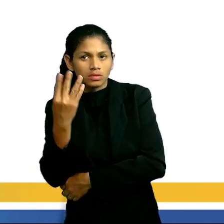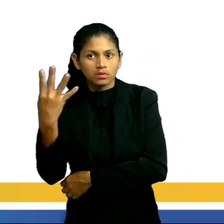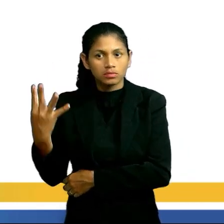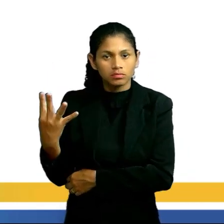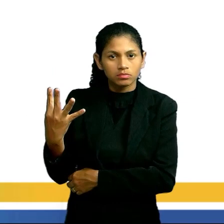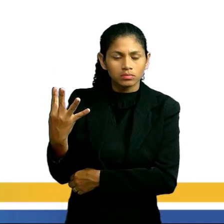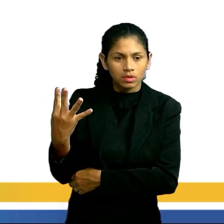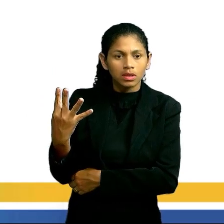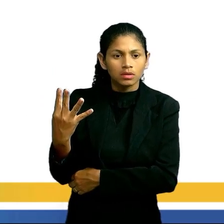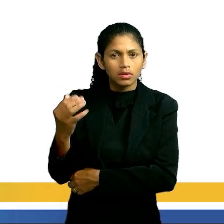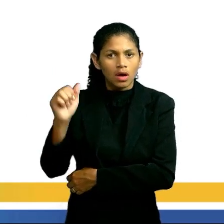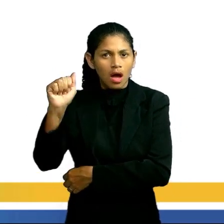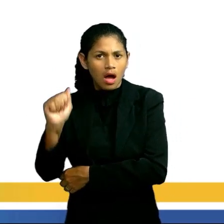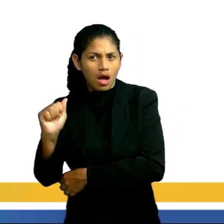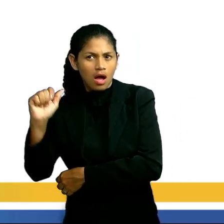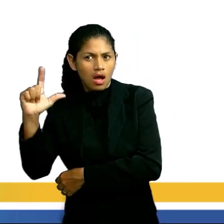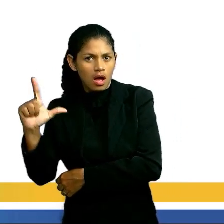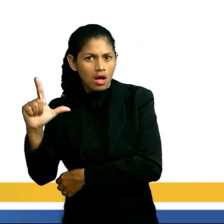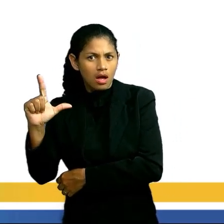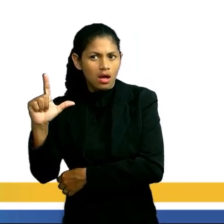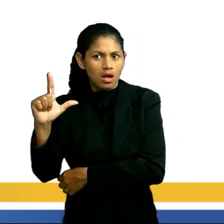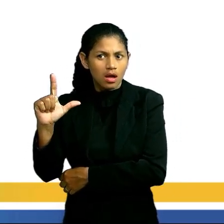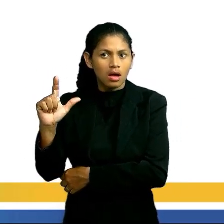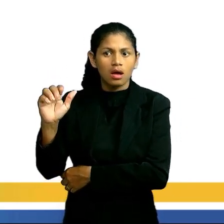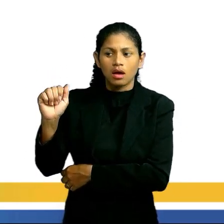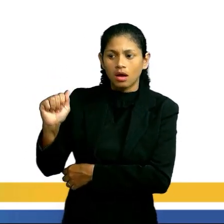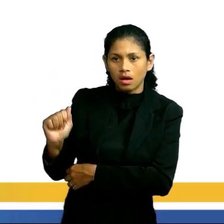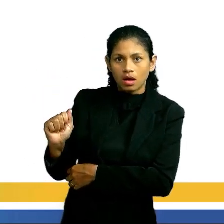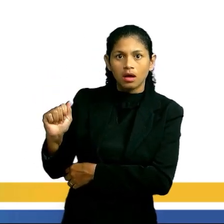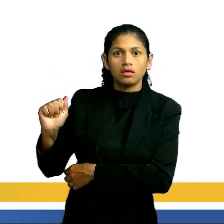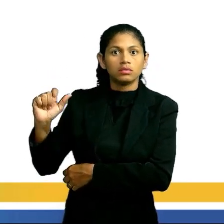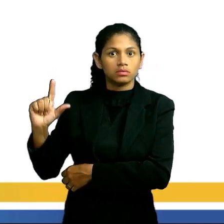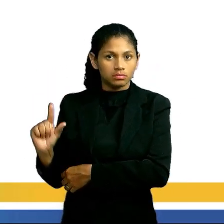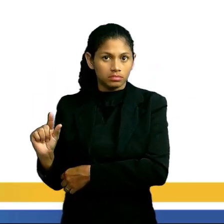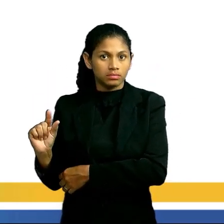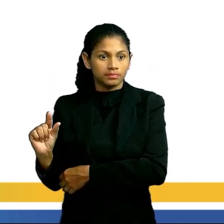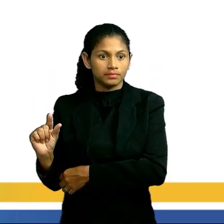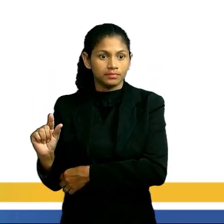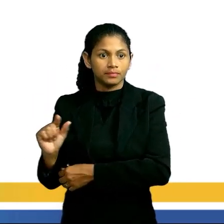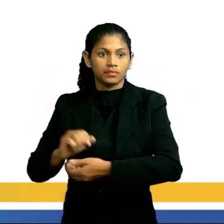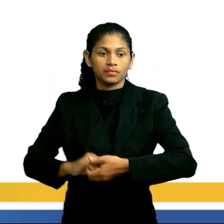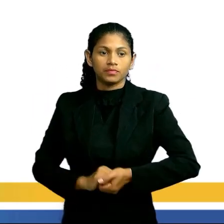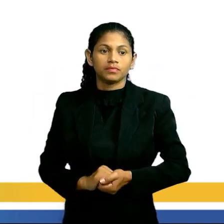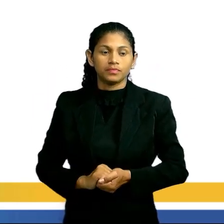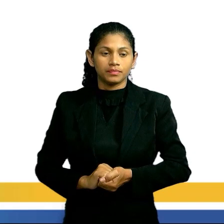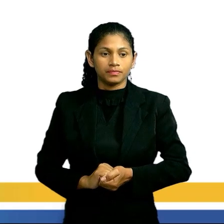heterozigoto, azão, azinho. O 2 não está marcado, então ele é azinho, azinho.